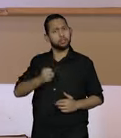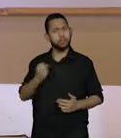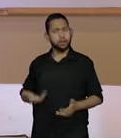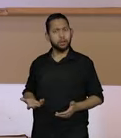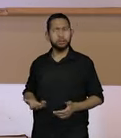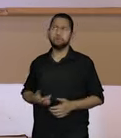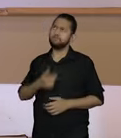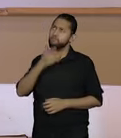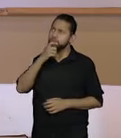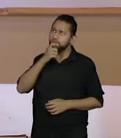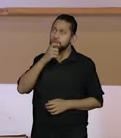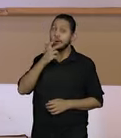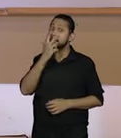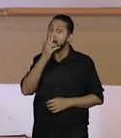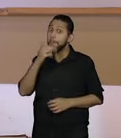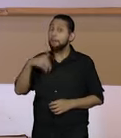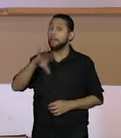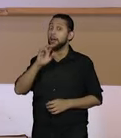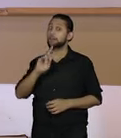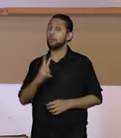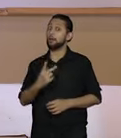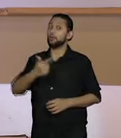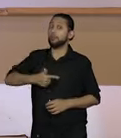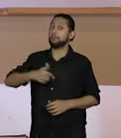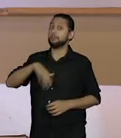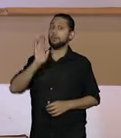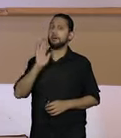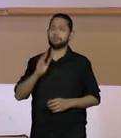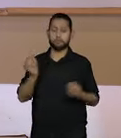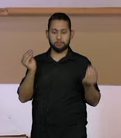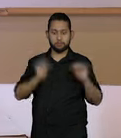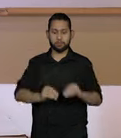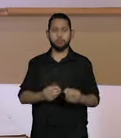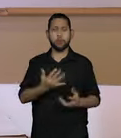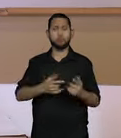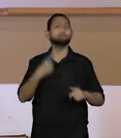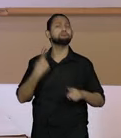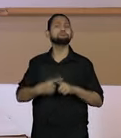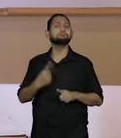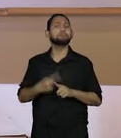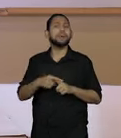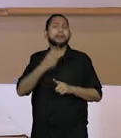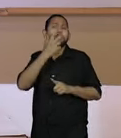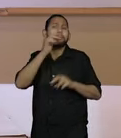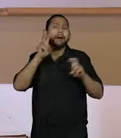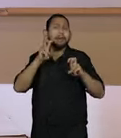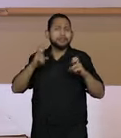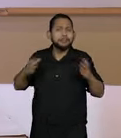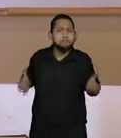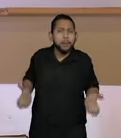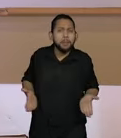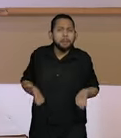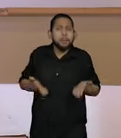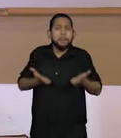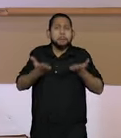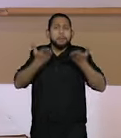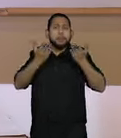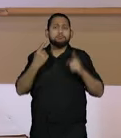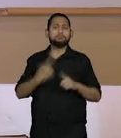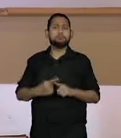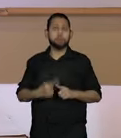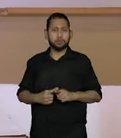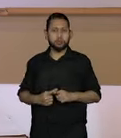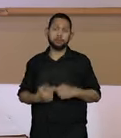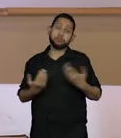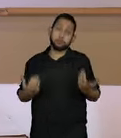há maior liberação de gás hidrogênio. Por que isso acontece? Acontece porque